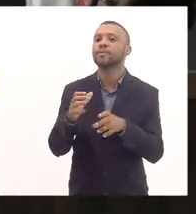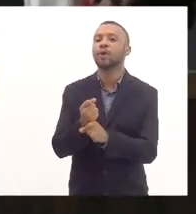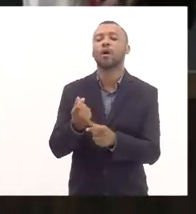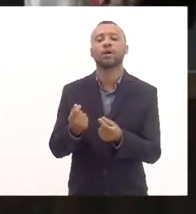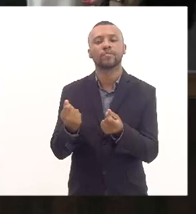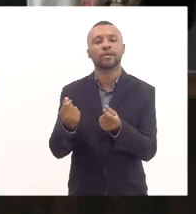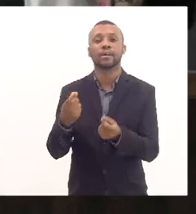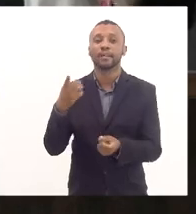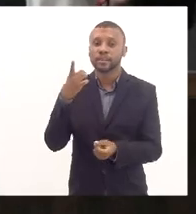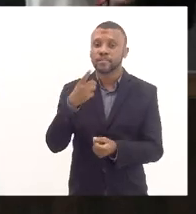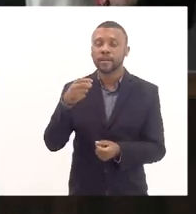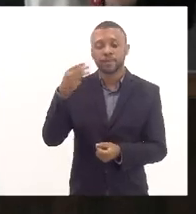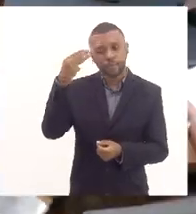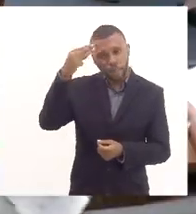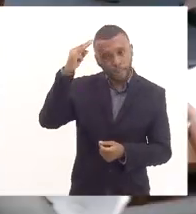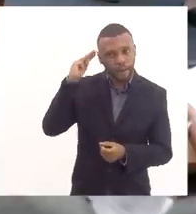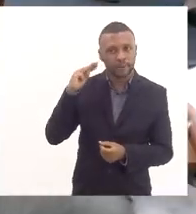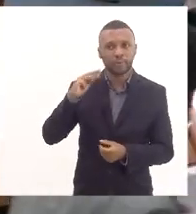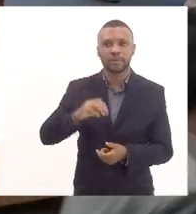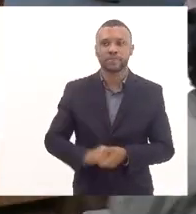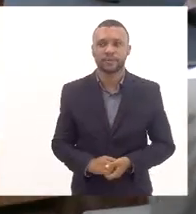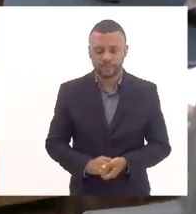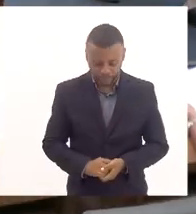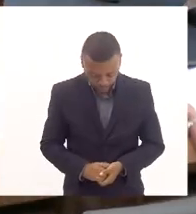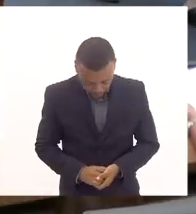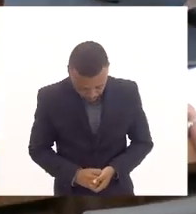Deputado Márcio Pacheco